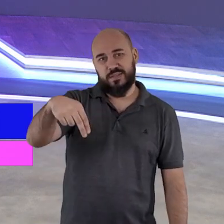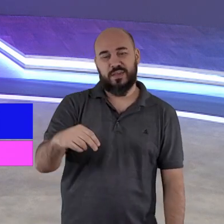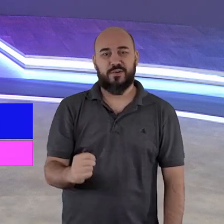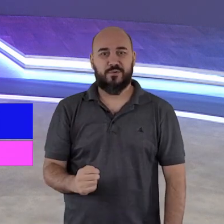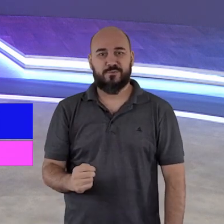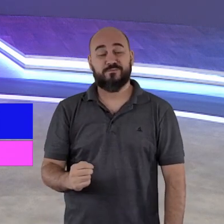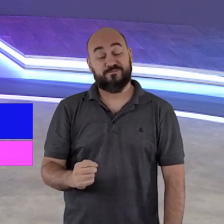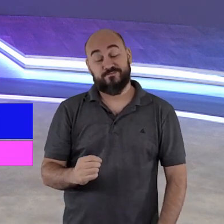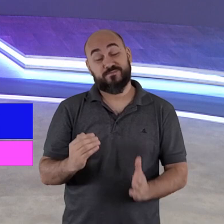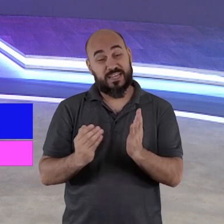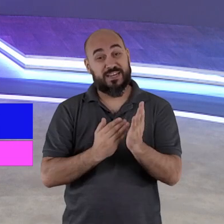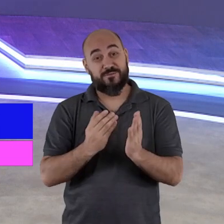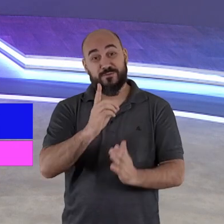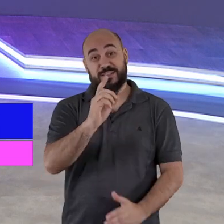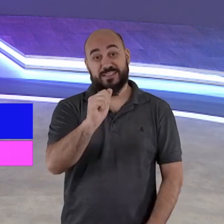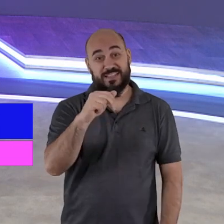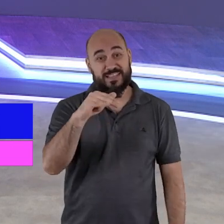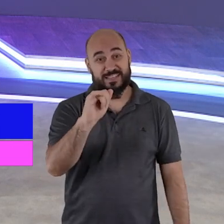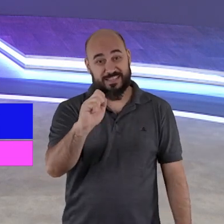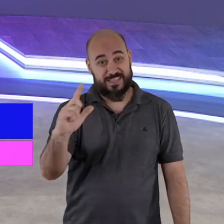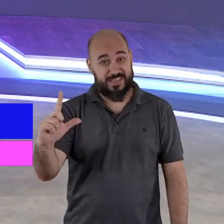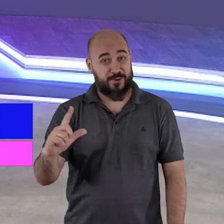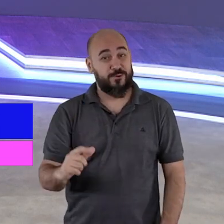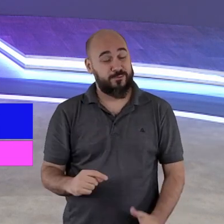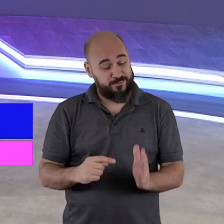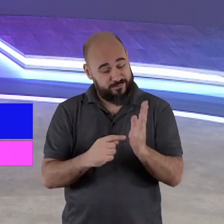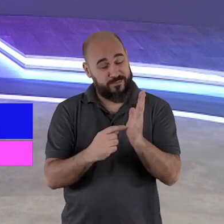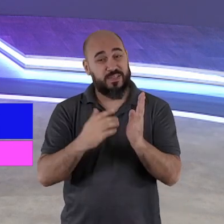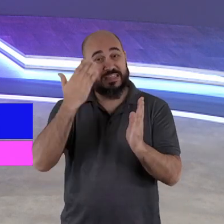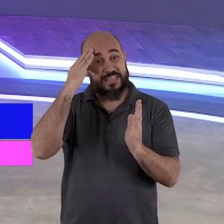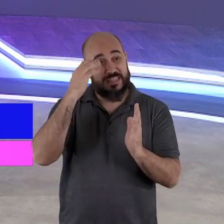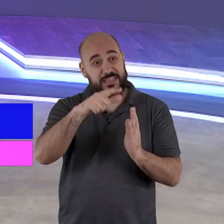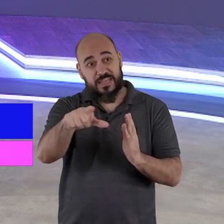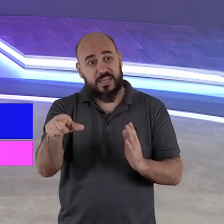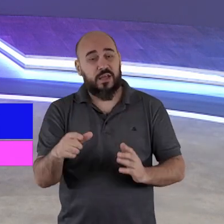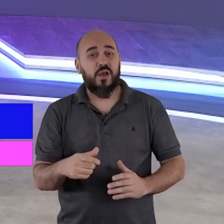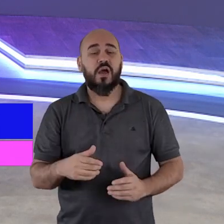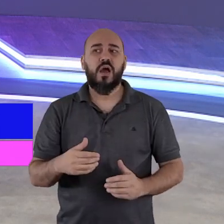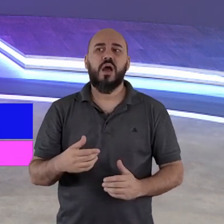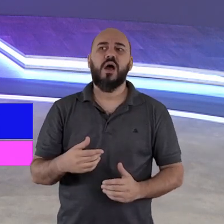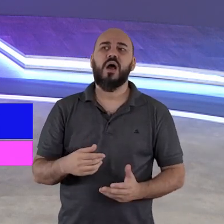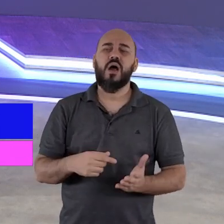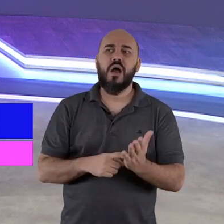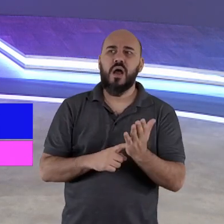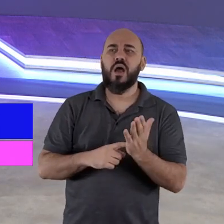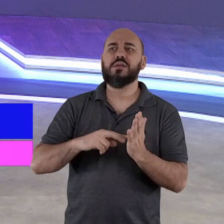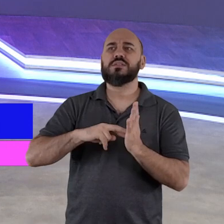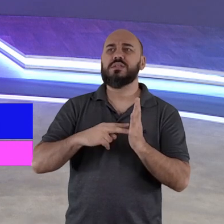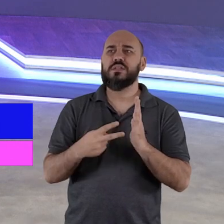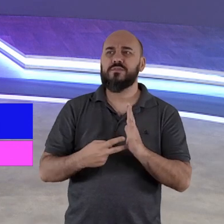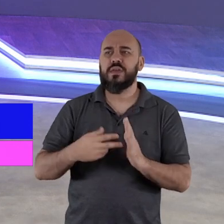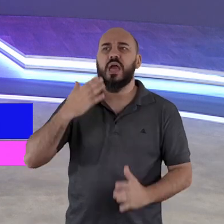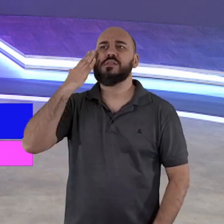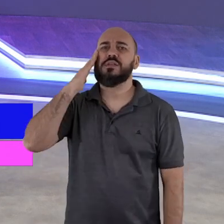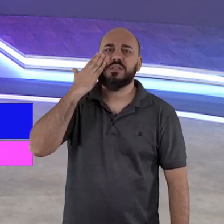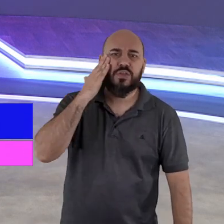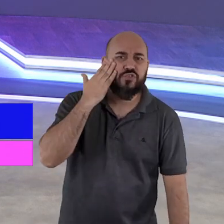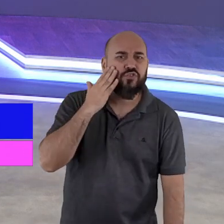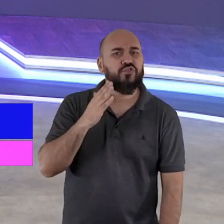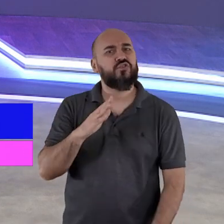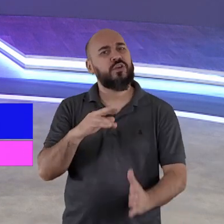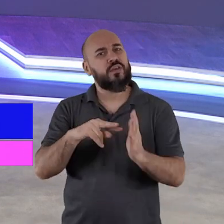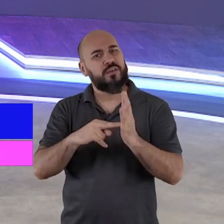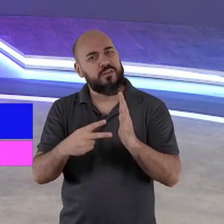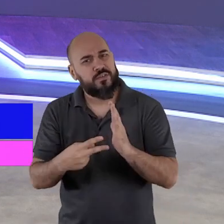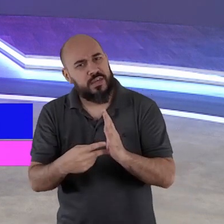mais completa. As profecias de Daniel passaram a fazer mais sentido na vida das pessoas. As profecias